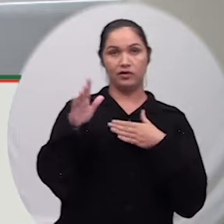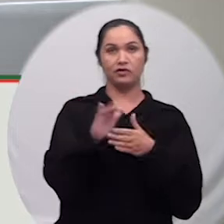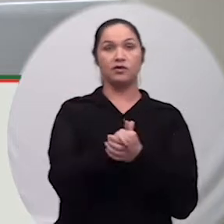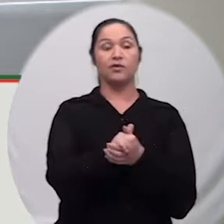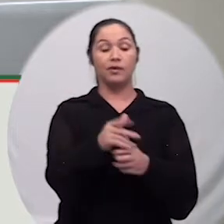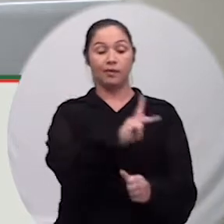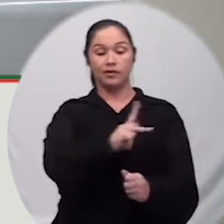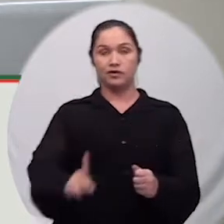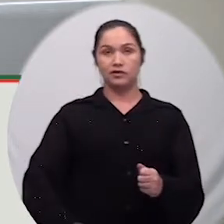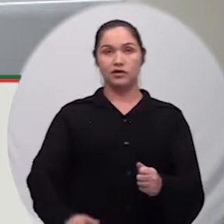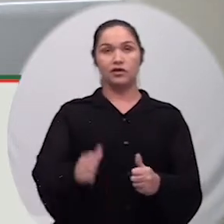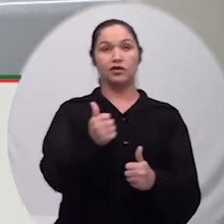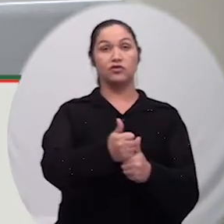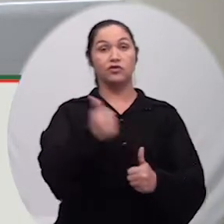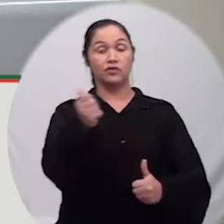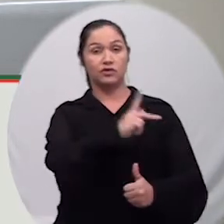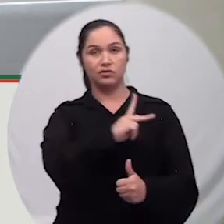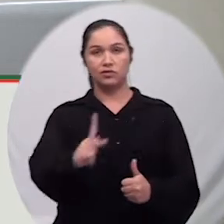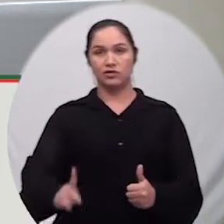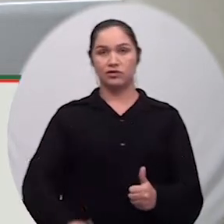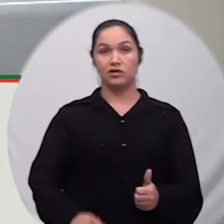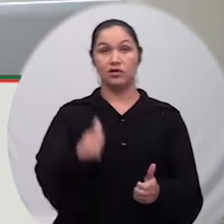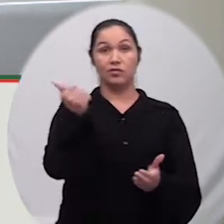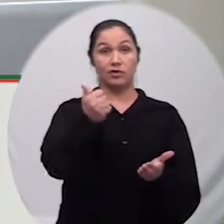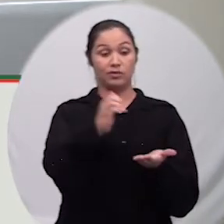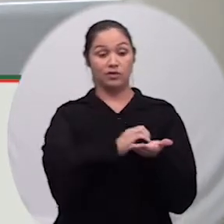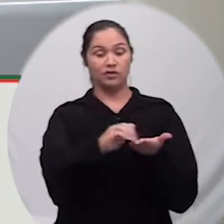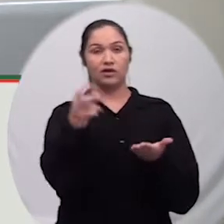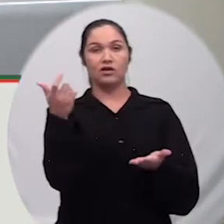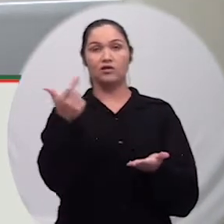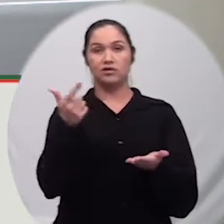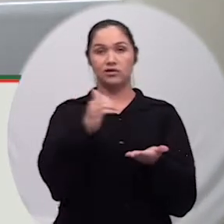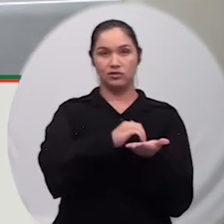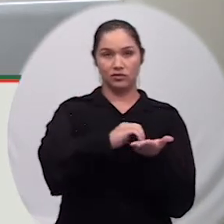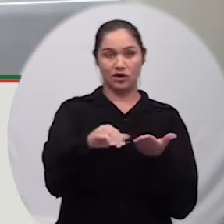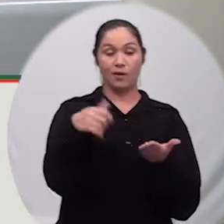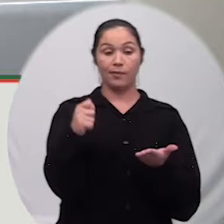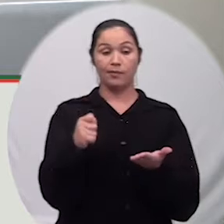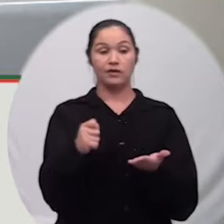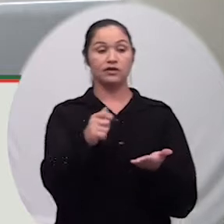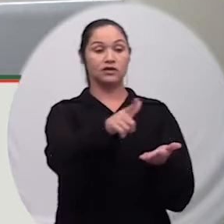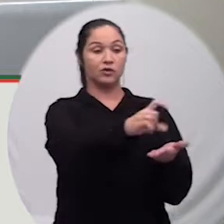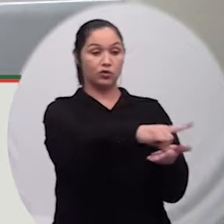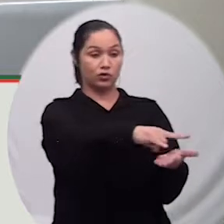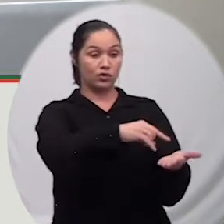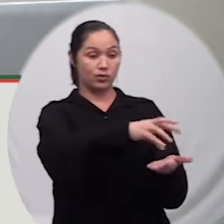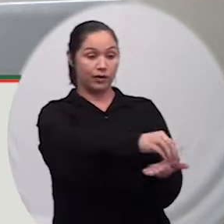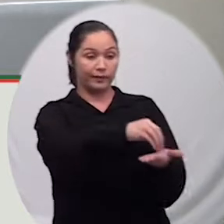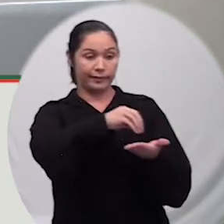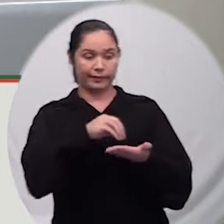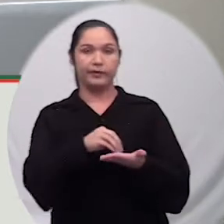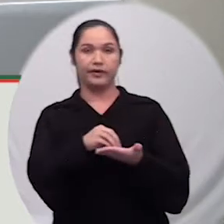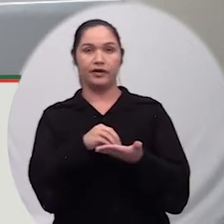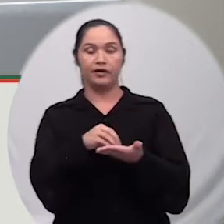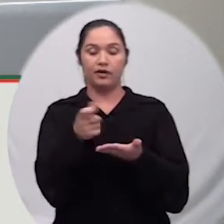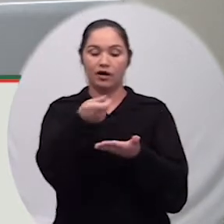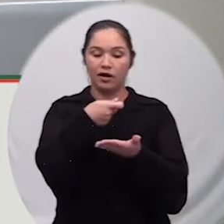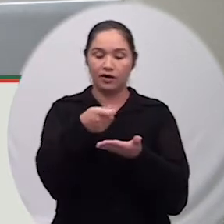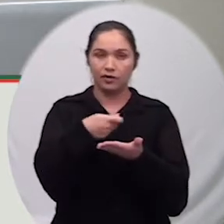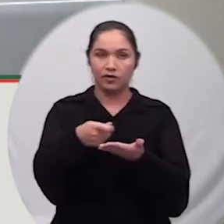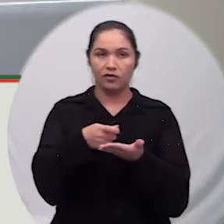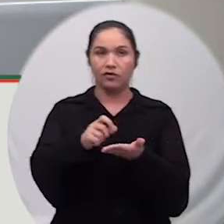secretários, deverão ser registradas em formulário próprio, a ser retirado na secretaria-geral e